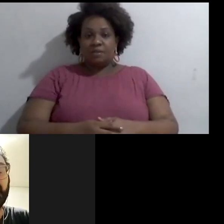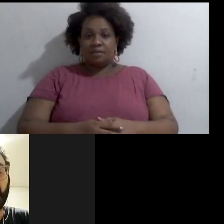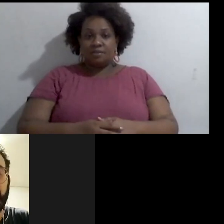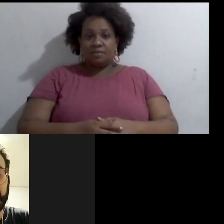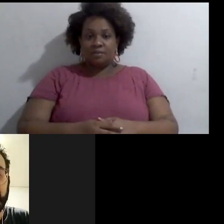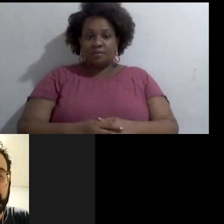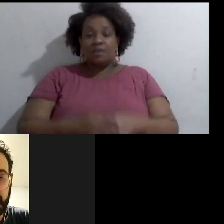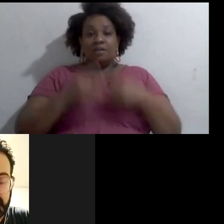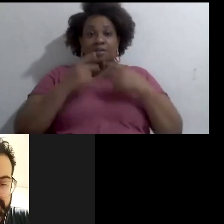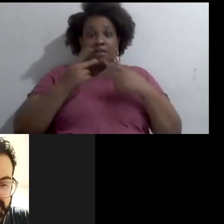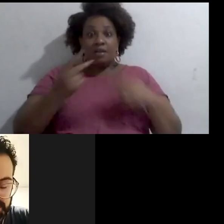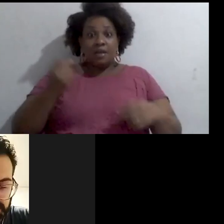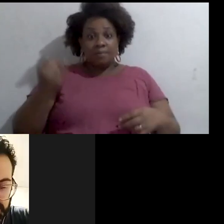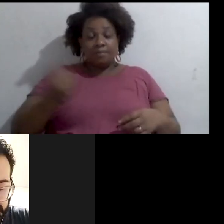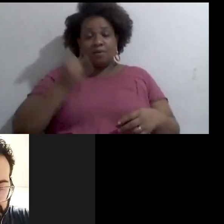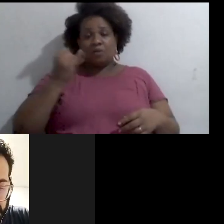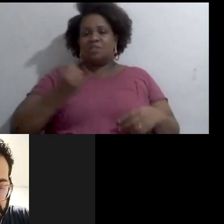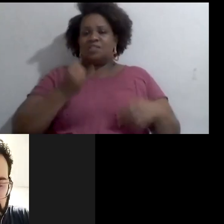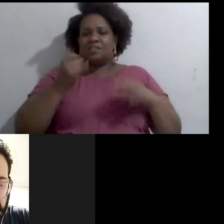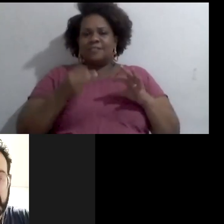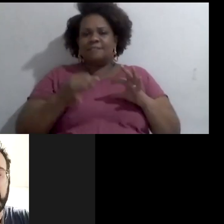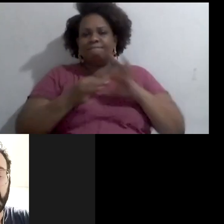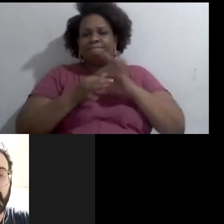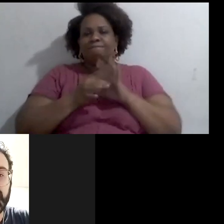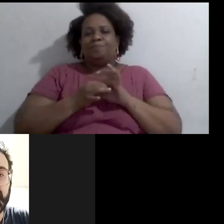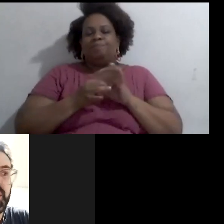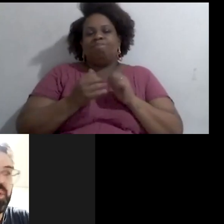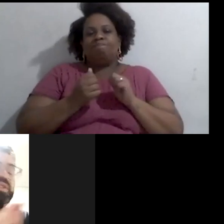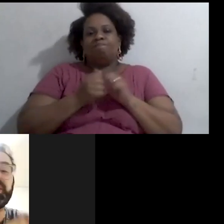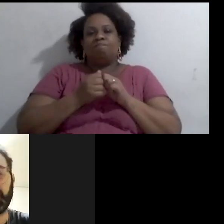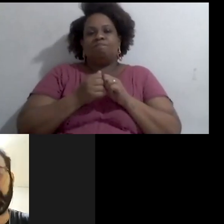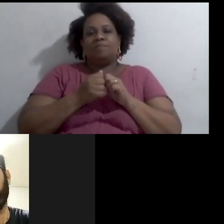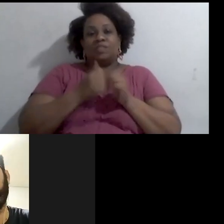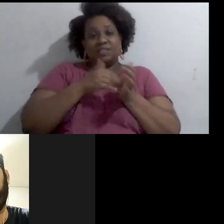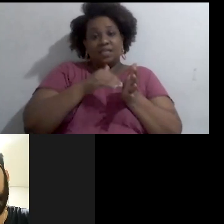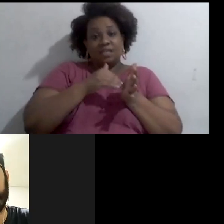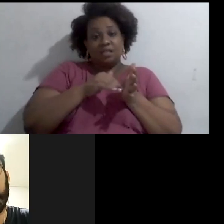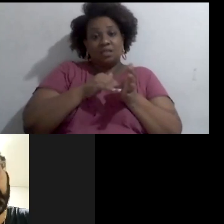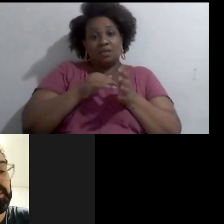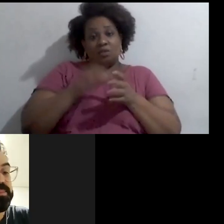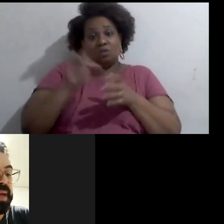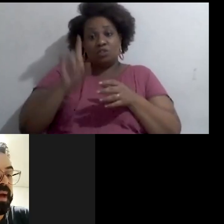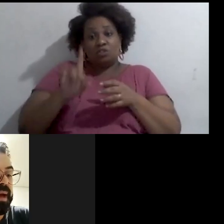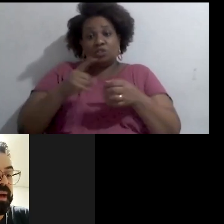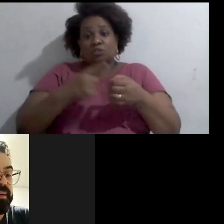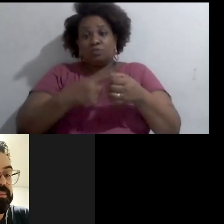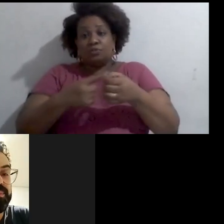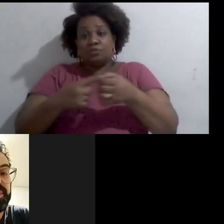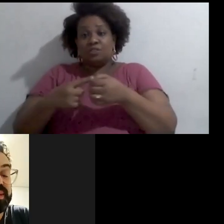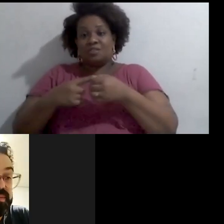dizer que é importante essa aproximação da Secult com os gestores municipais.